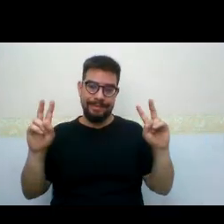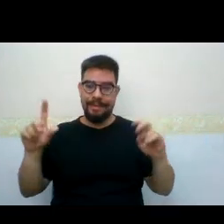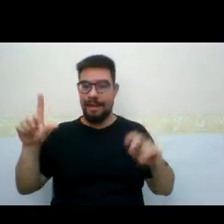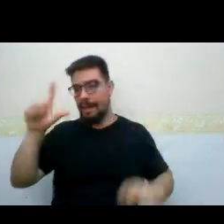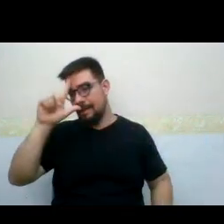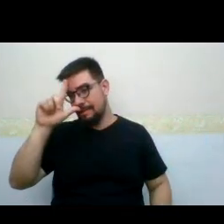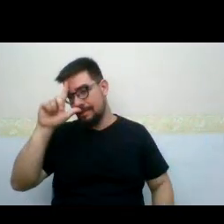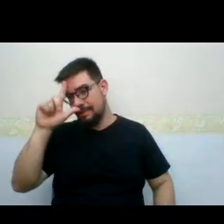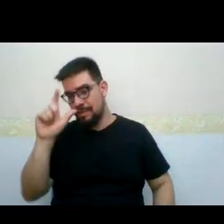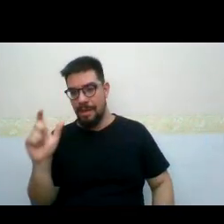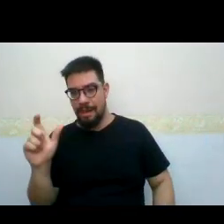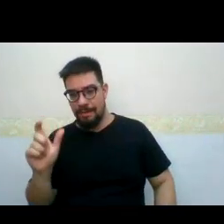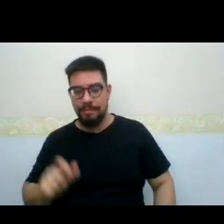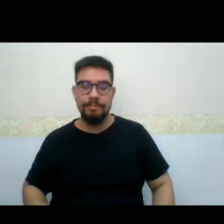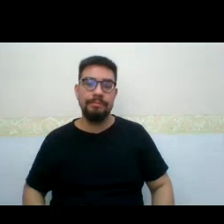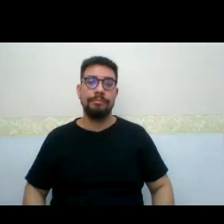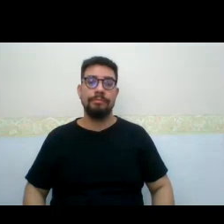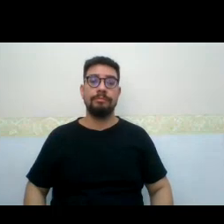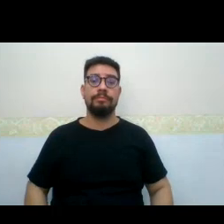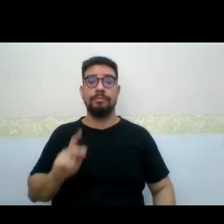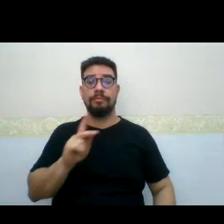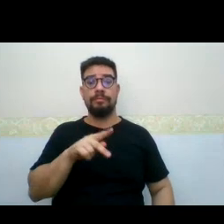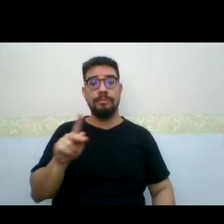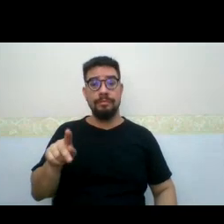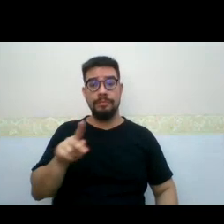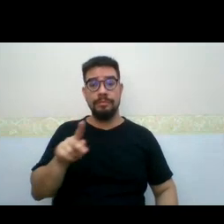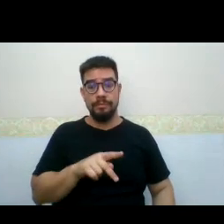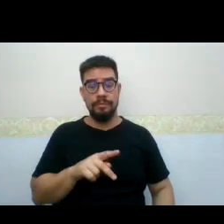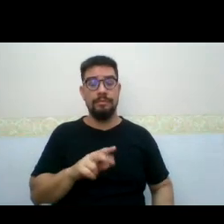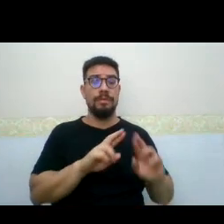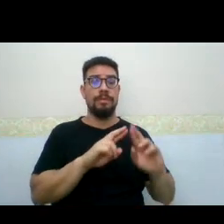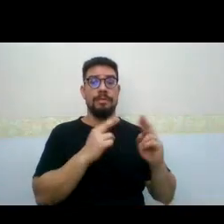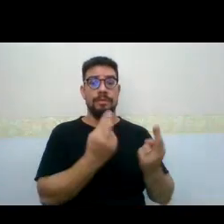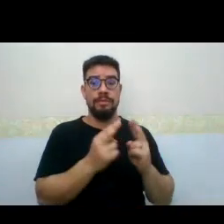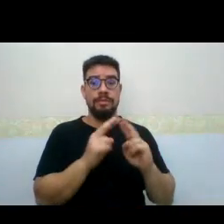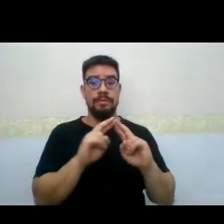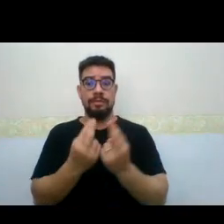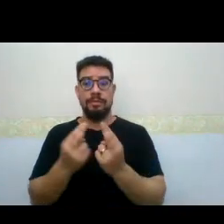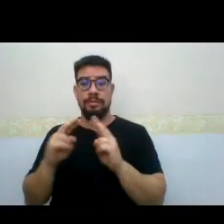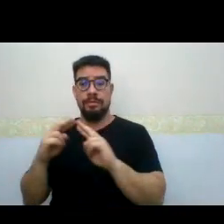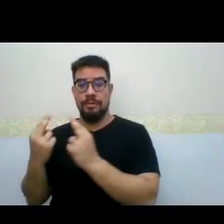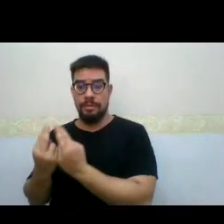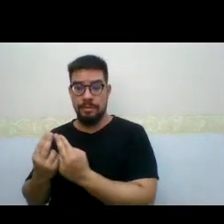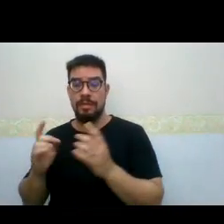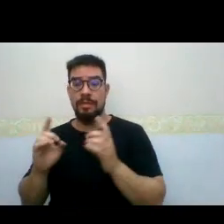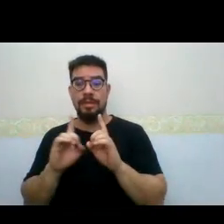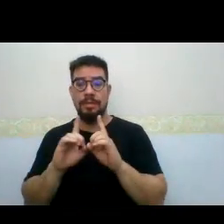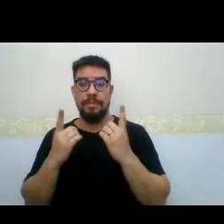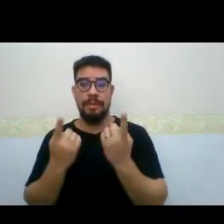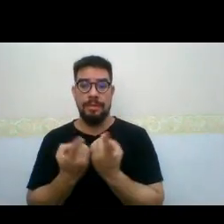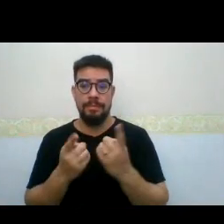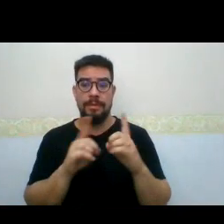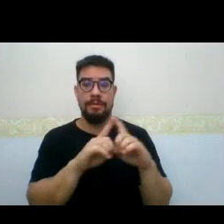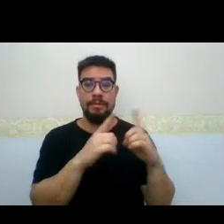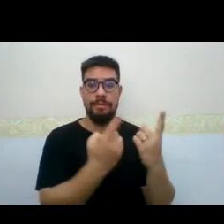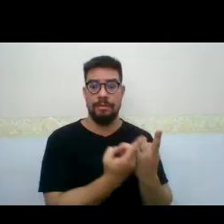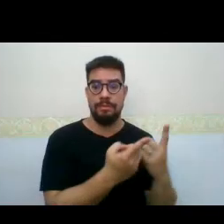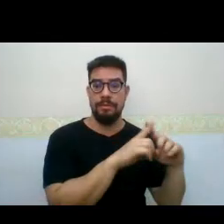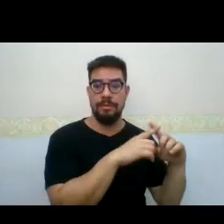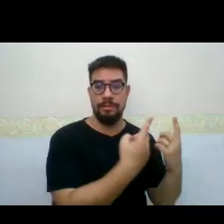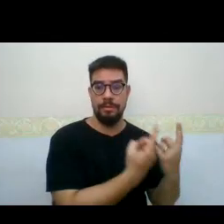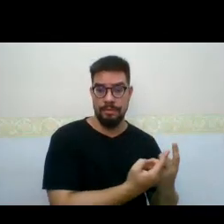Esses professores, eles se reúnem em departamentos, e os departamentos elegem seus representantes para um